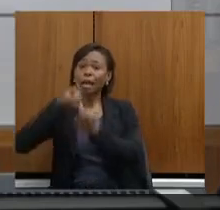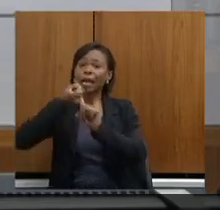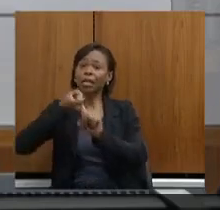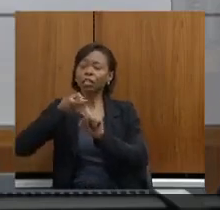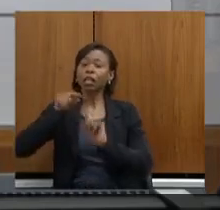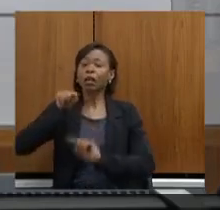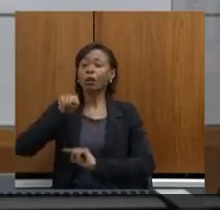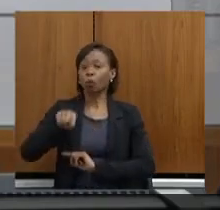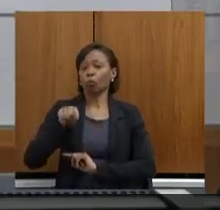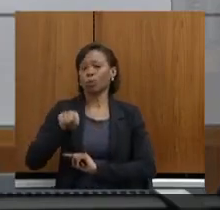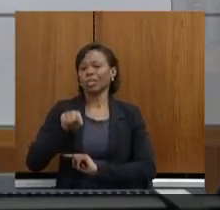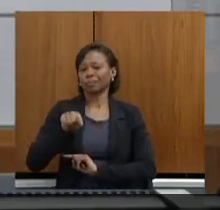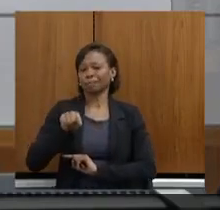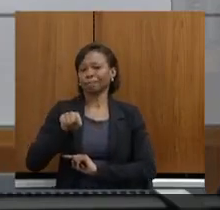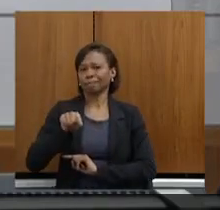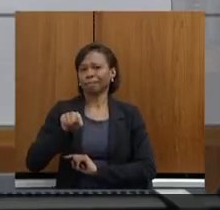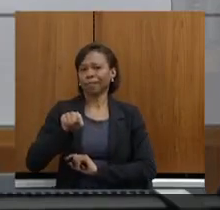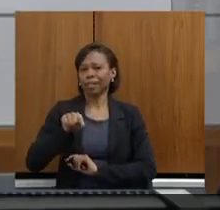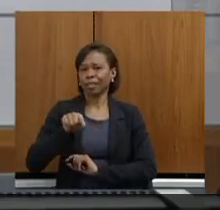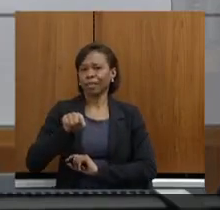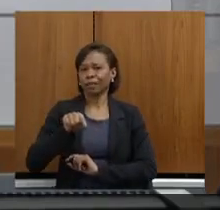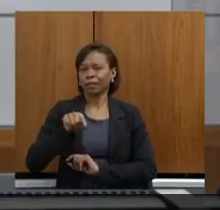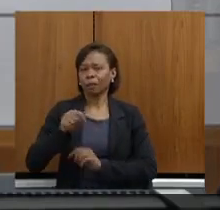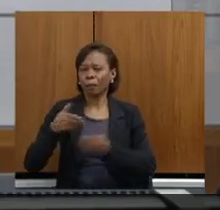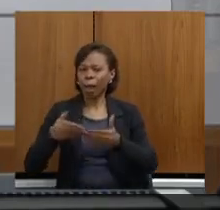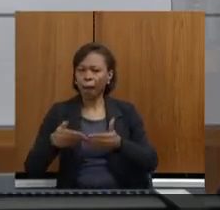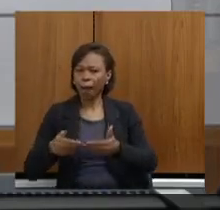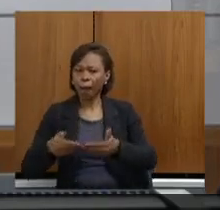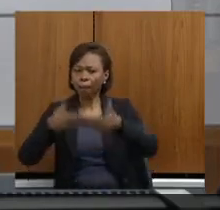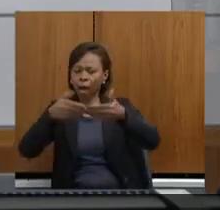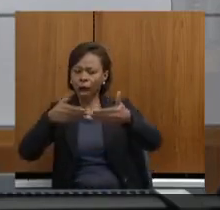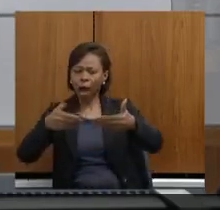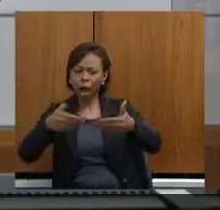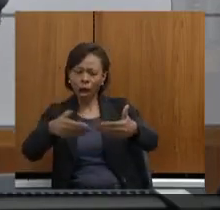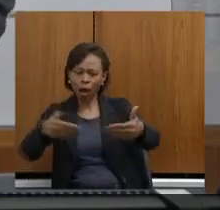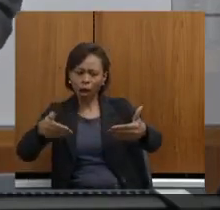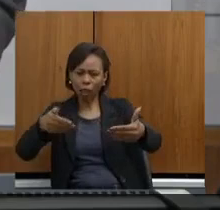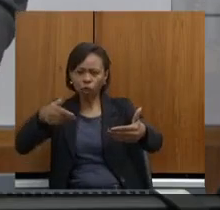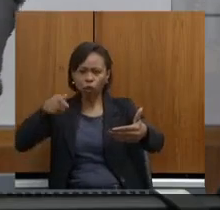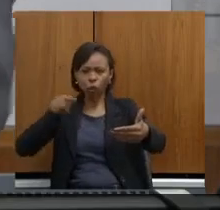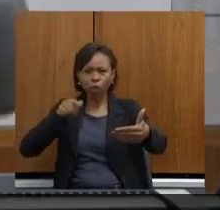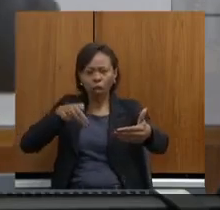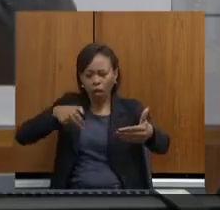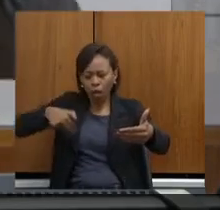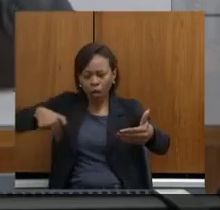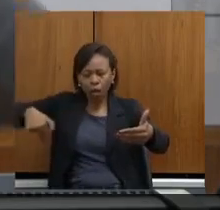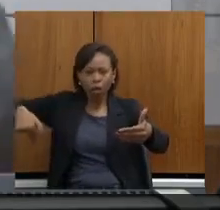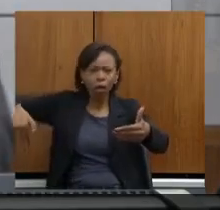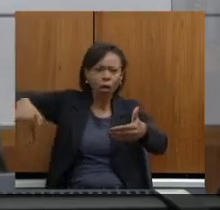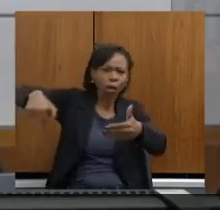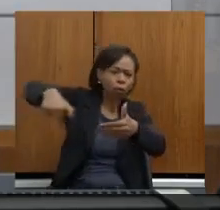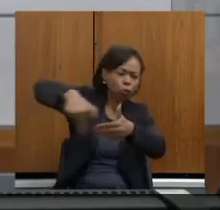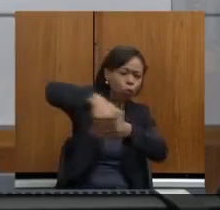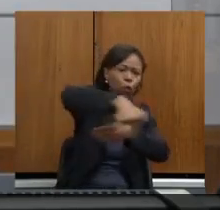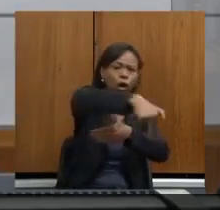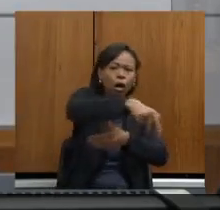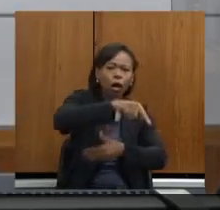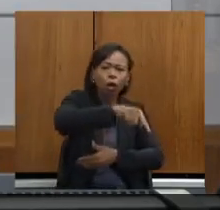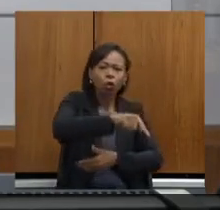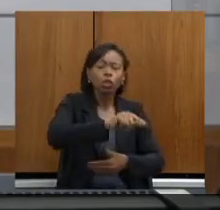desse condicionamento é na crista da barragem você atravessava de um lado para outro e tem duas comunidades